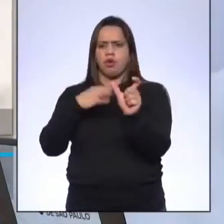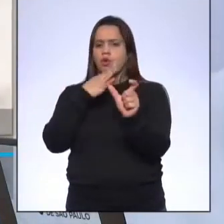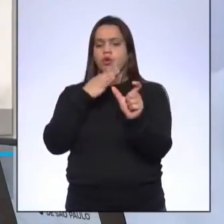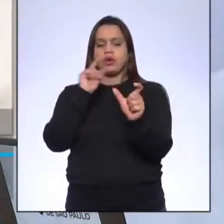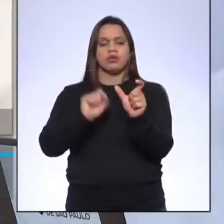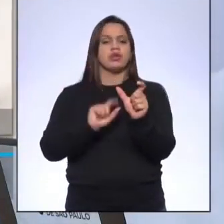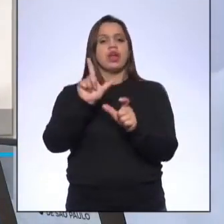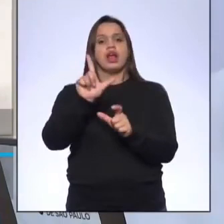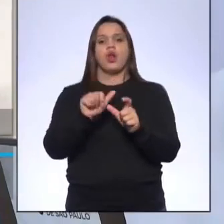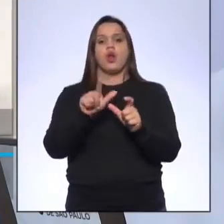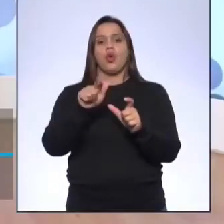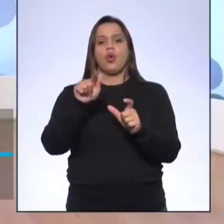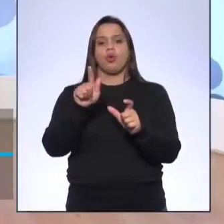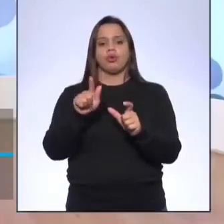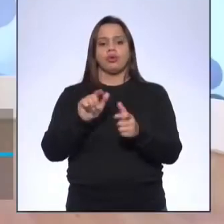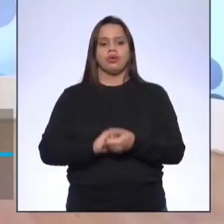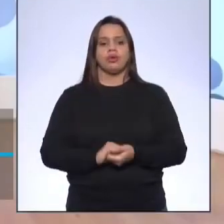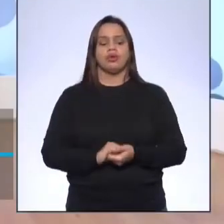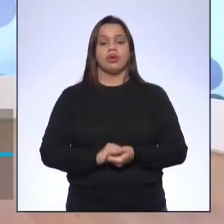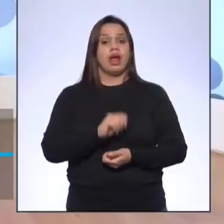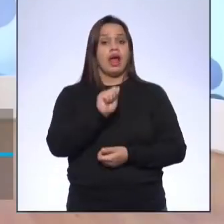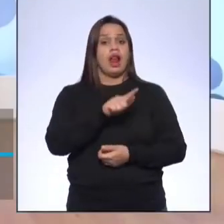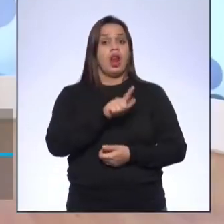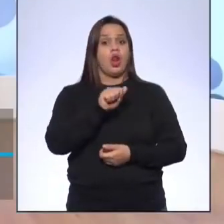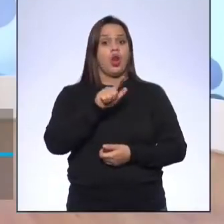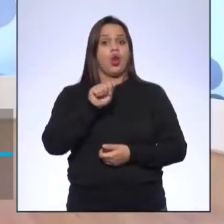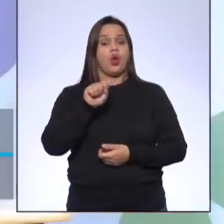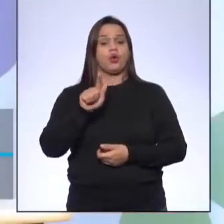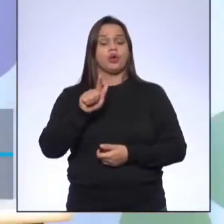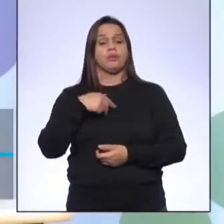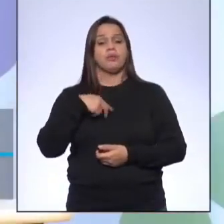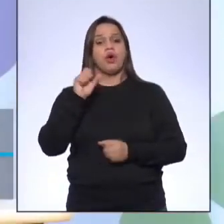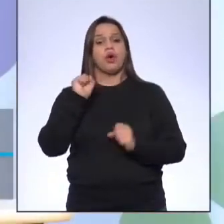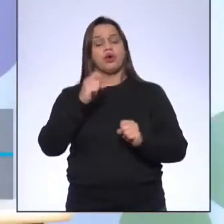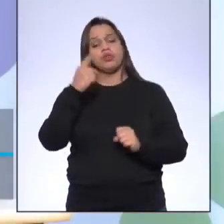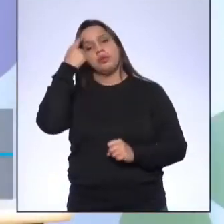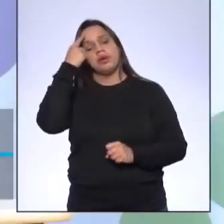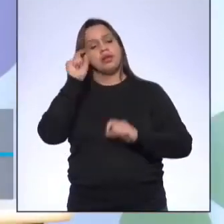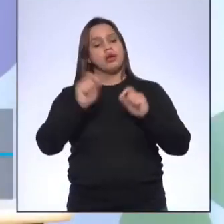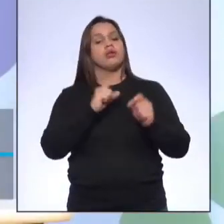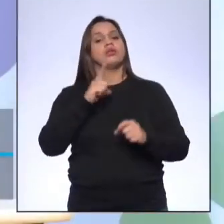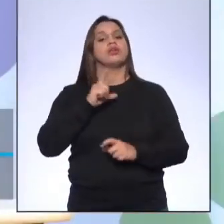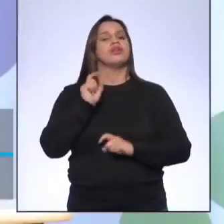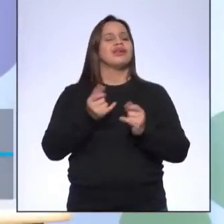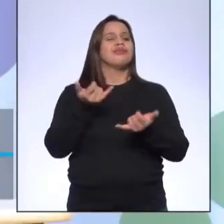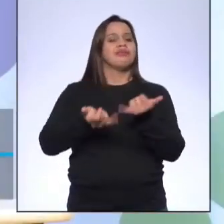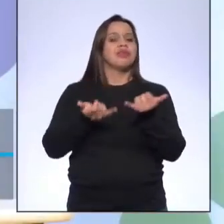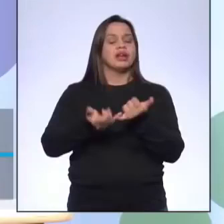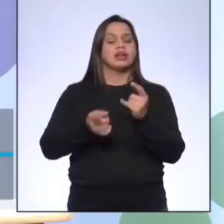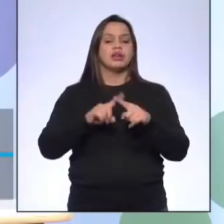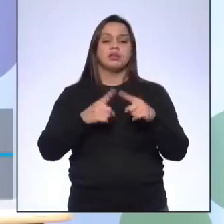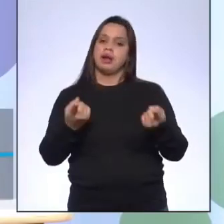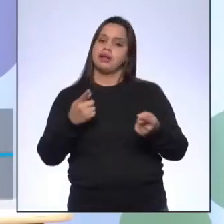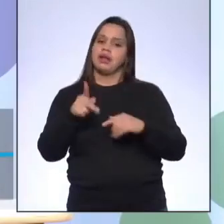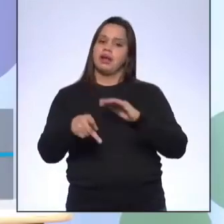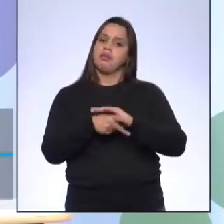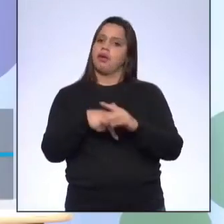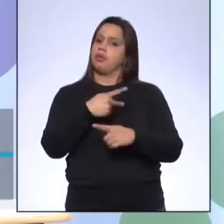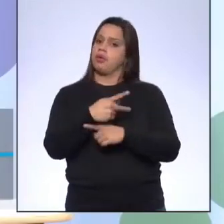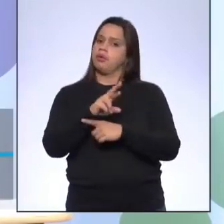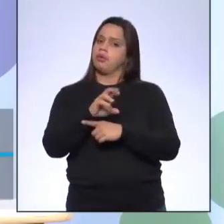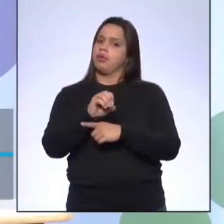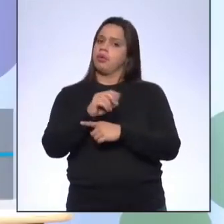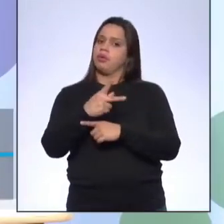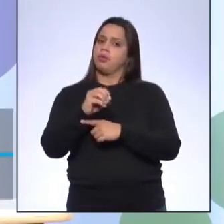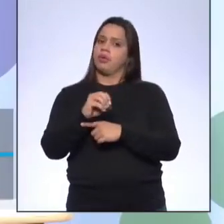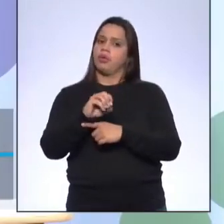teacher? Sim. E aí, a long aqui, a gente pode pensar no que tem um cognato mesmo, mas ela é proposição, né? Então, a gente tem que tomar esse